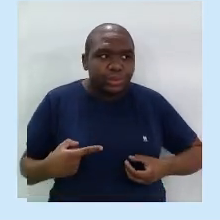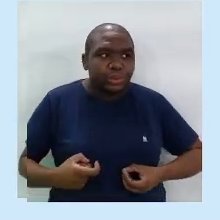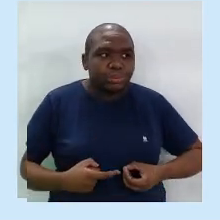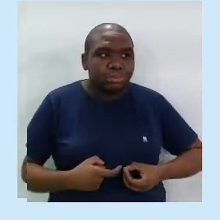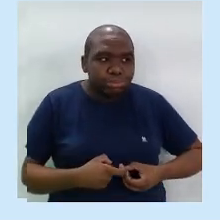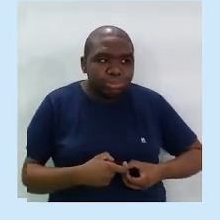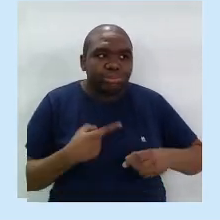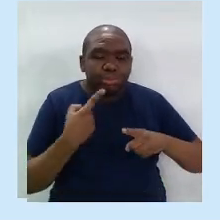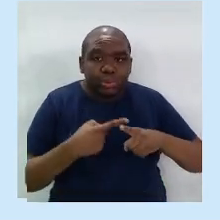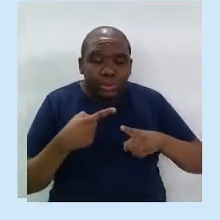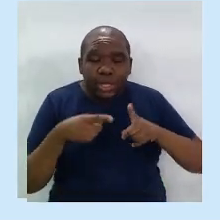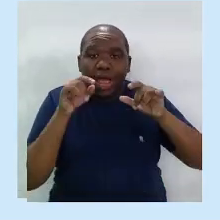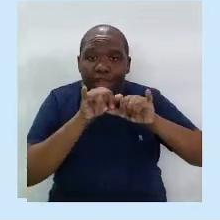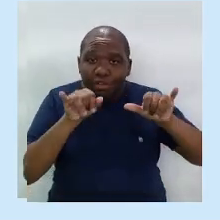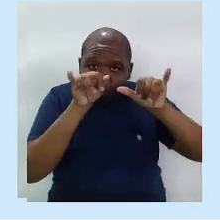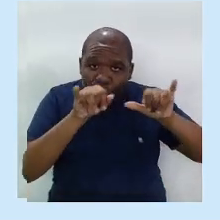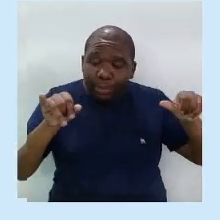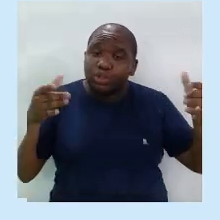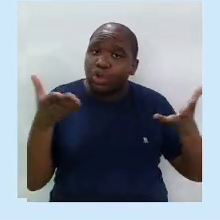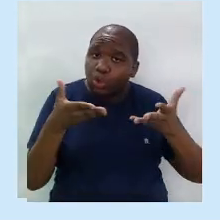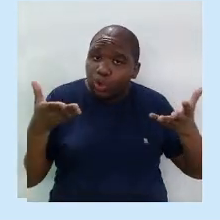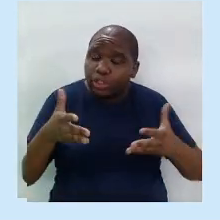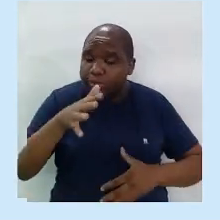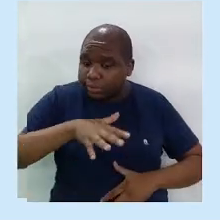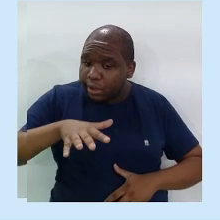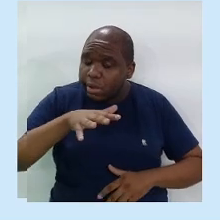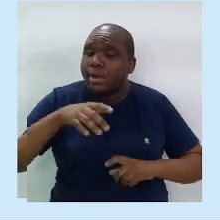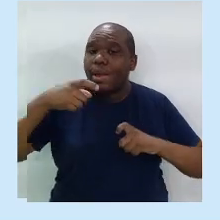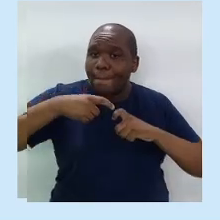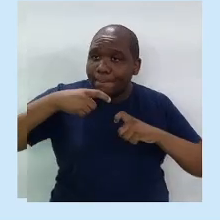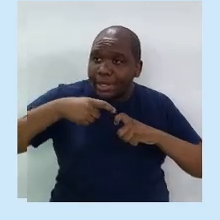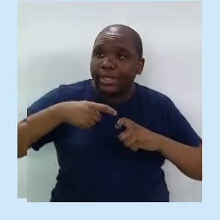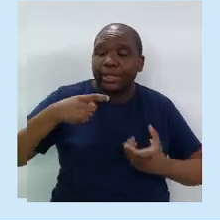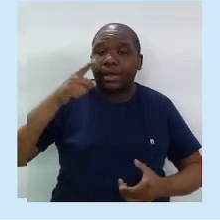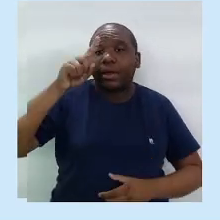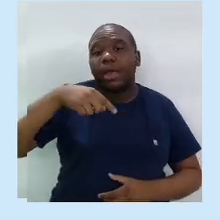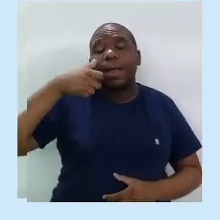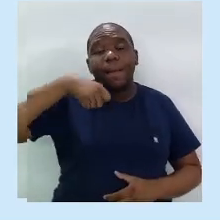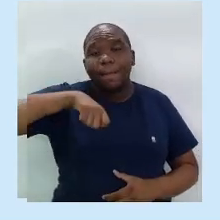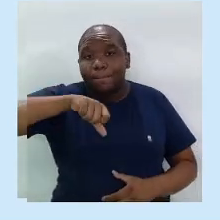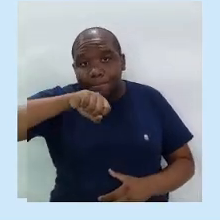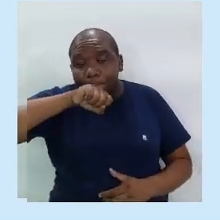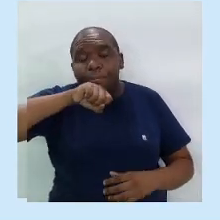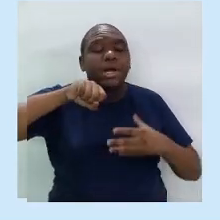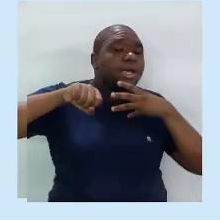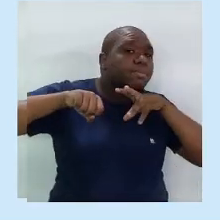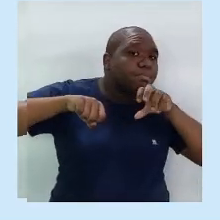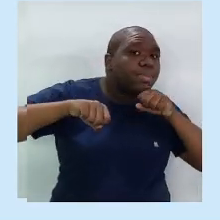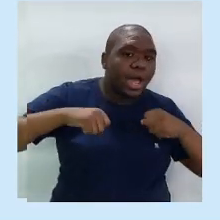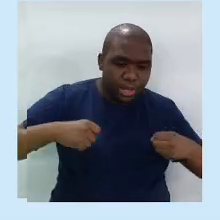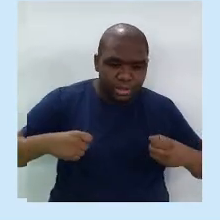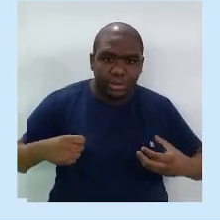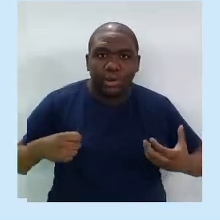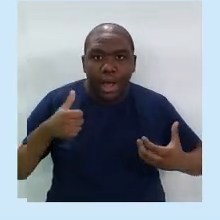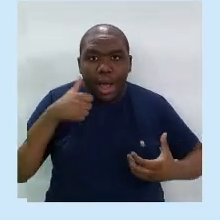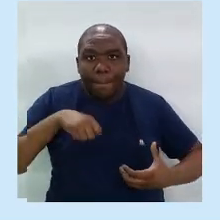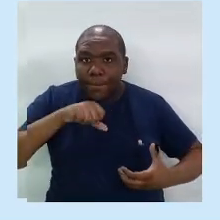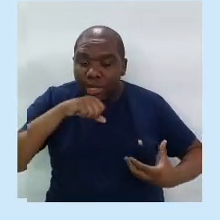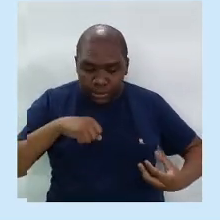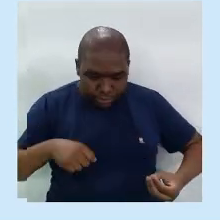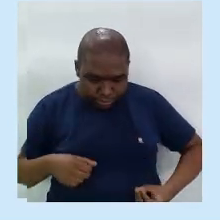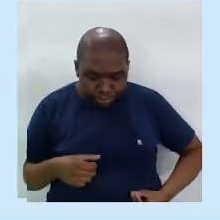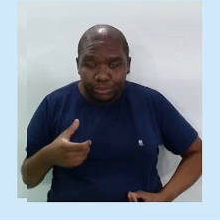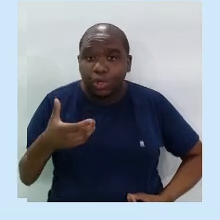informação hereditária ou genética vem da sua mãe e metade vai vir do seu pai. Já